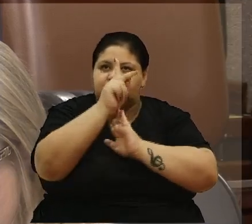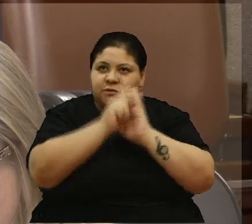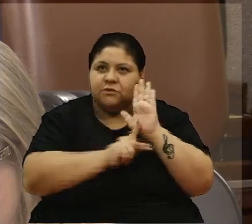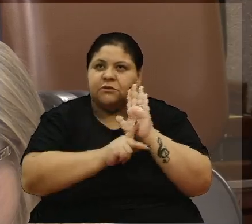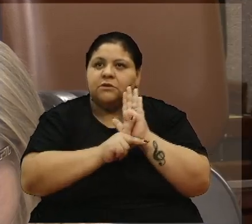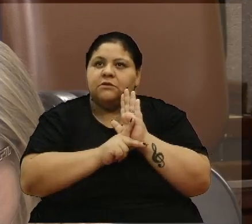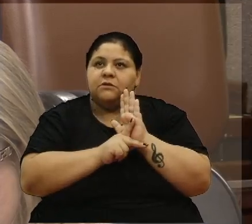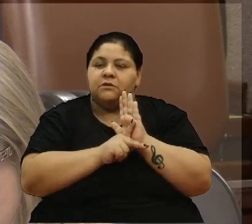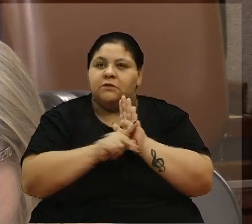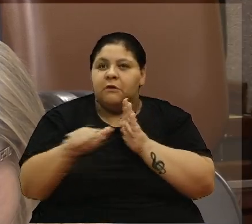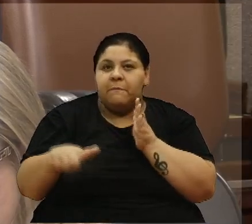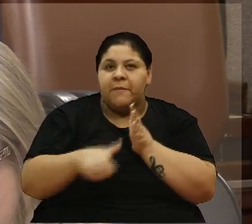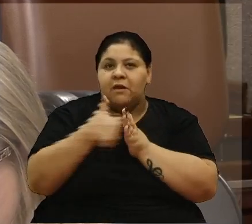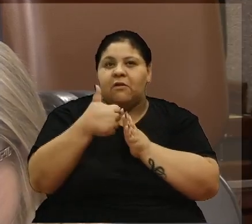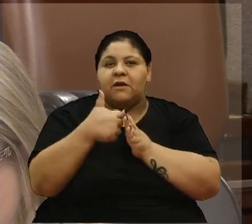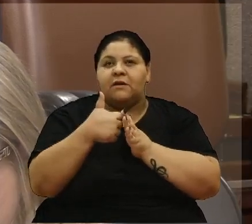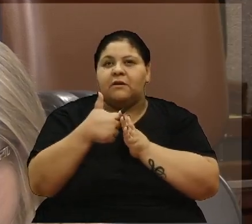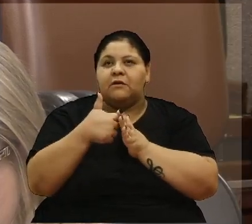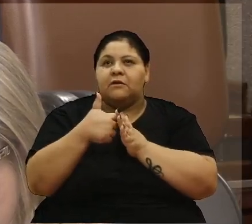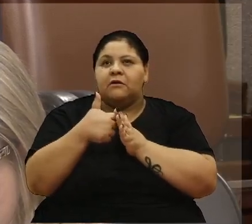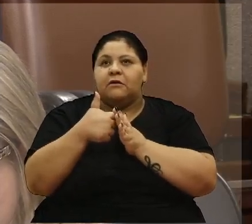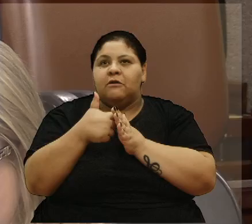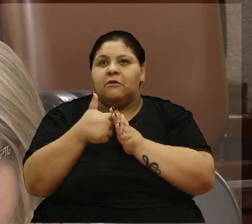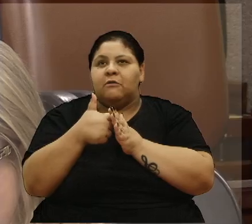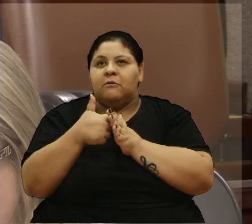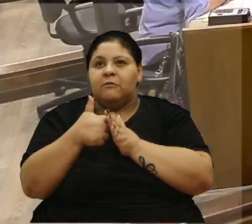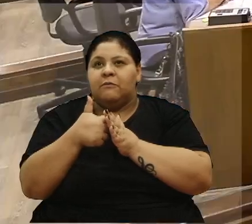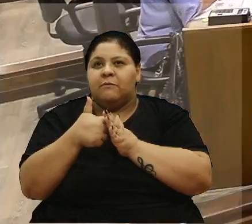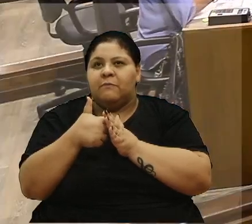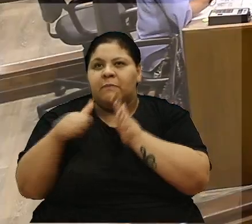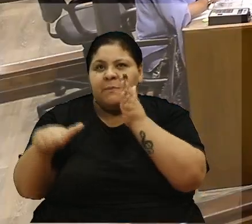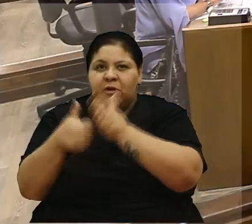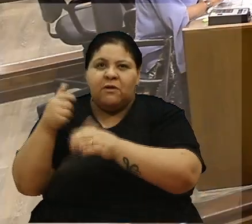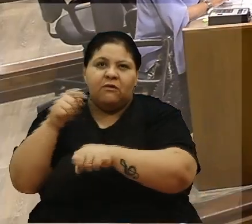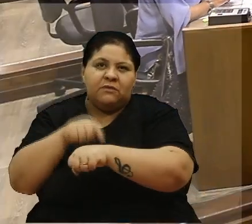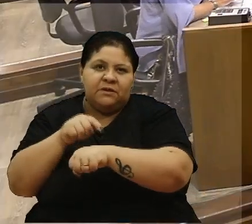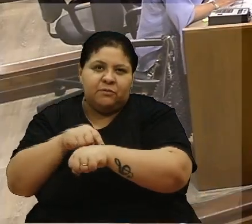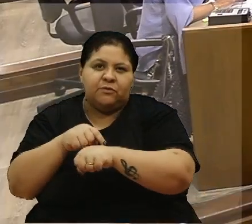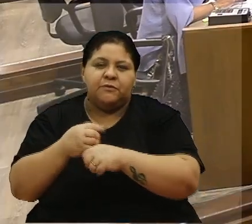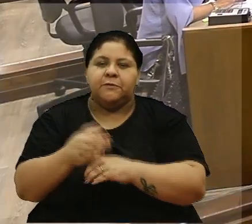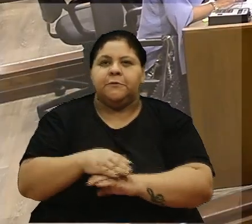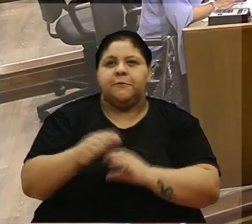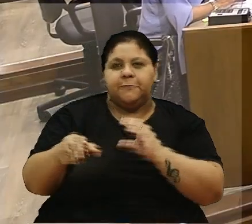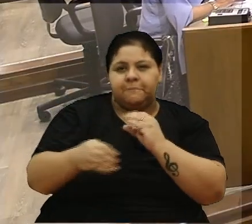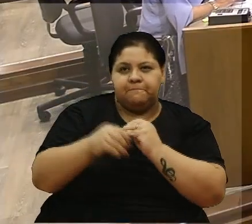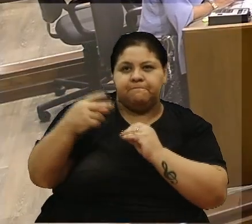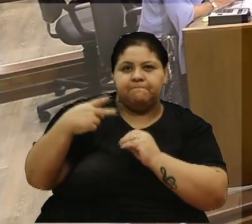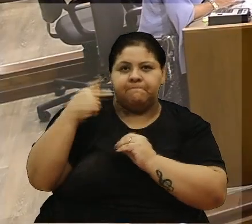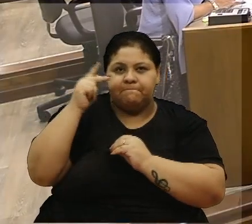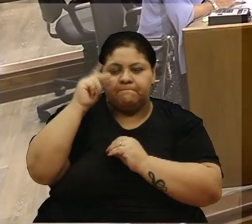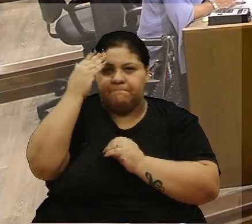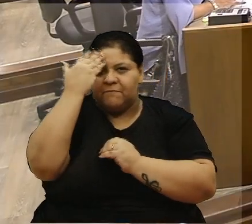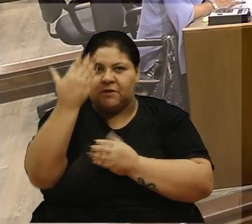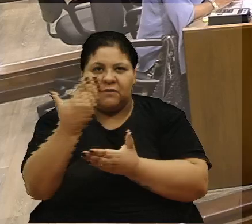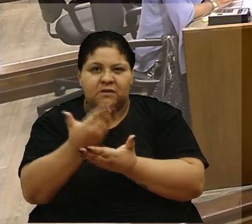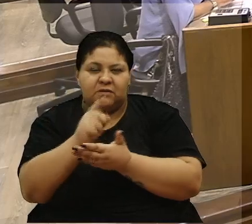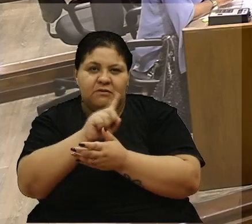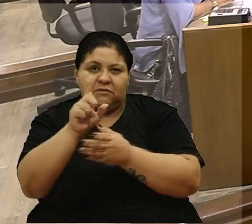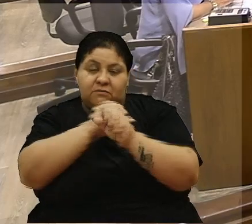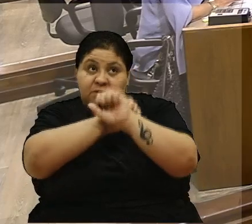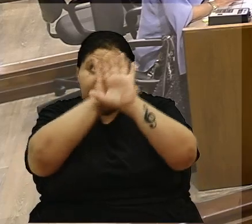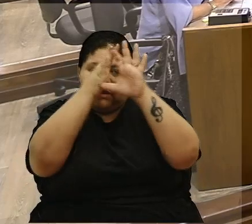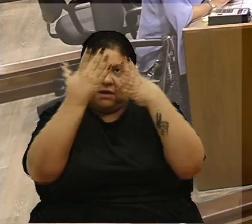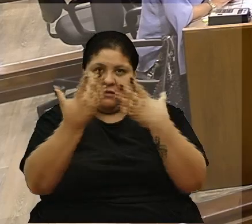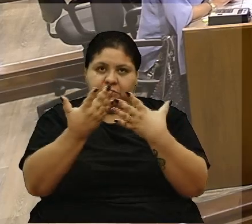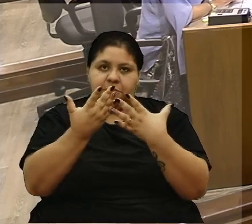mais útil para que a gente otimizasse o tempo legislativo. Seu à parte, vereador Cláudio. Obrigado pela gentileza, vereador Rafael. Eu acredito que não tenha ficado compreendido